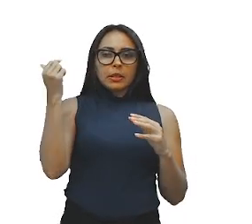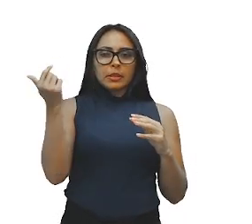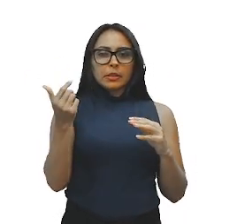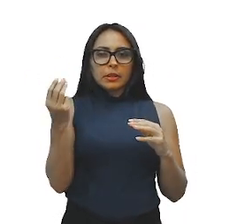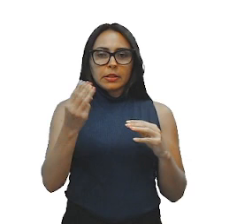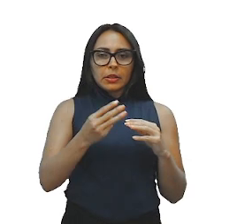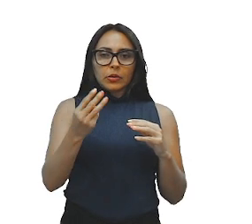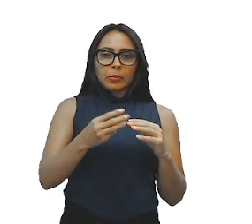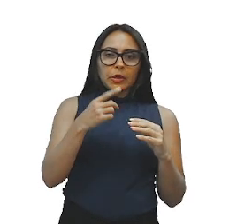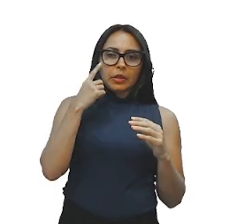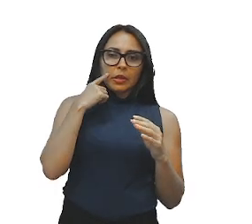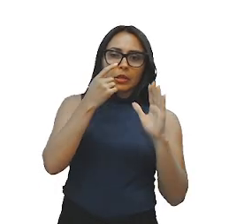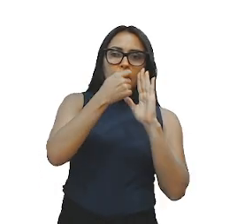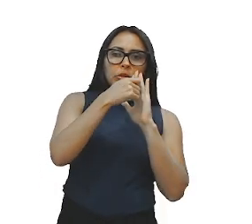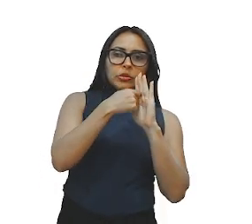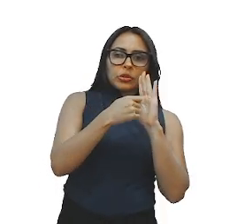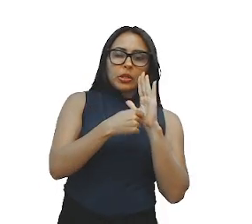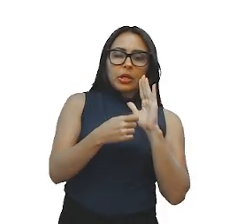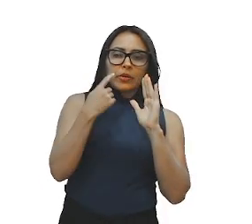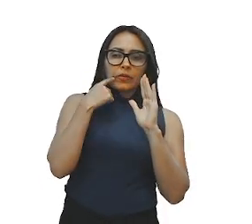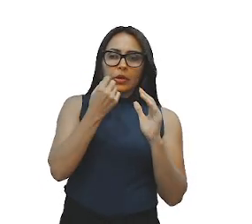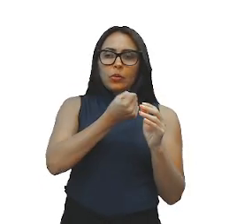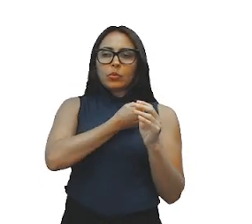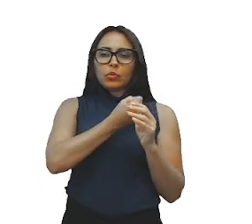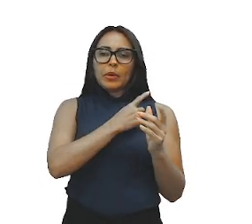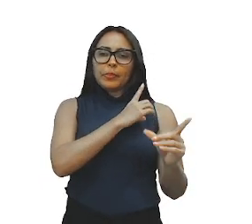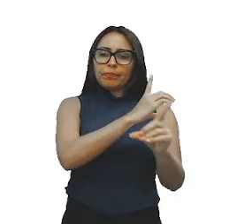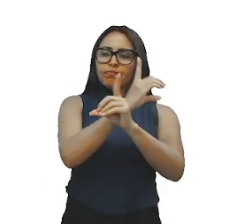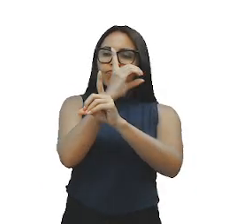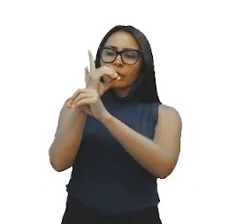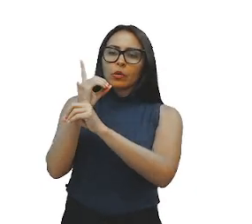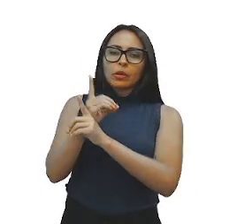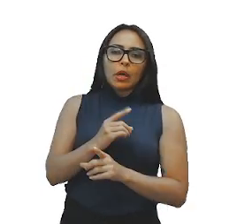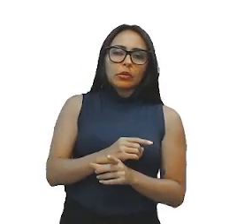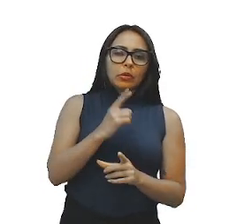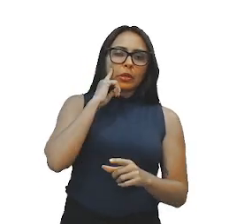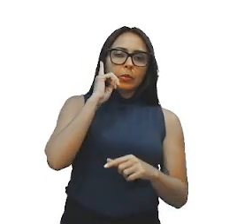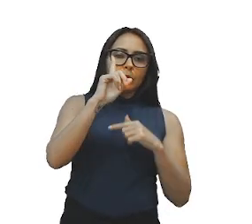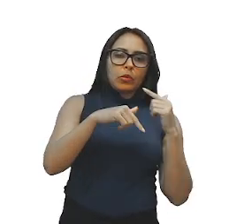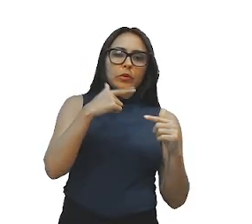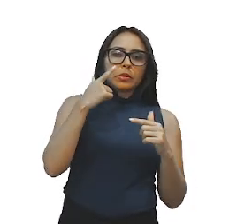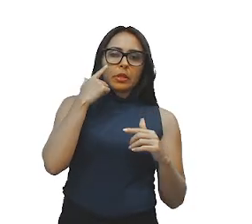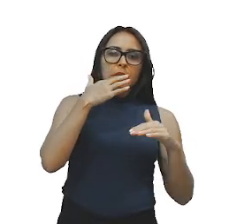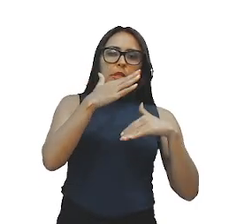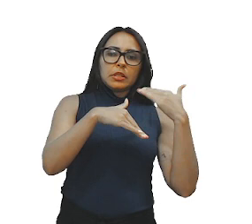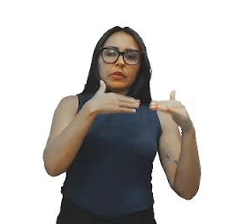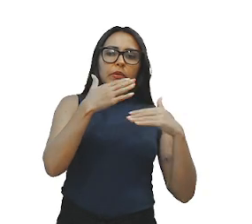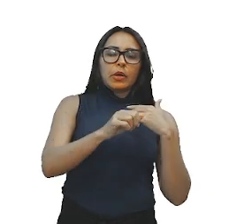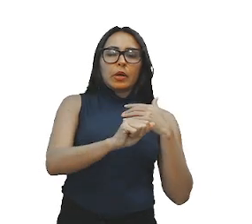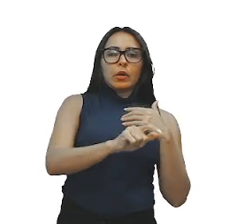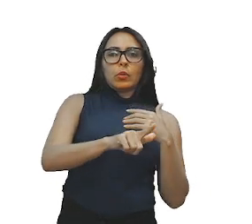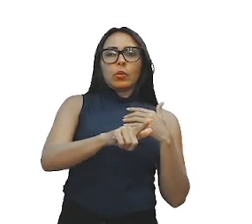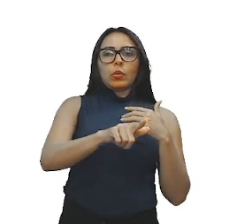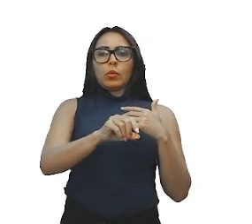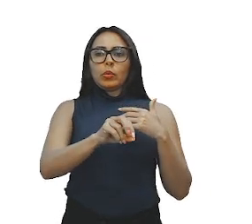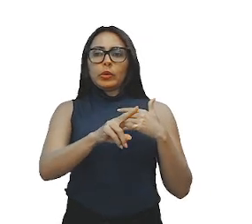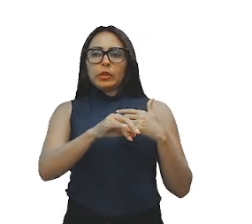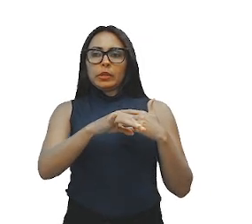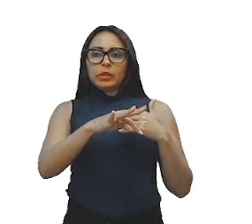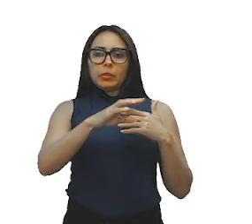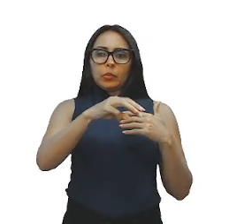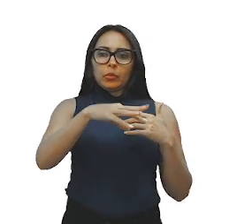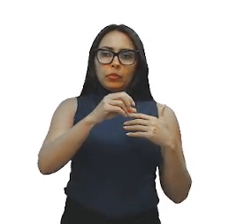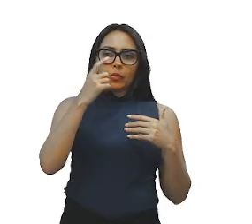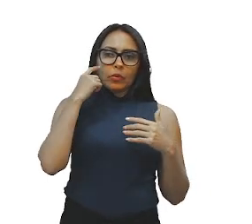vogais e consoantes encontrados. Depois disso, outro ponto, desenvolver um algoritmo. Nós vamos usar a representação